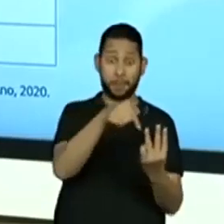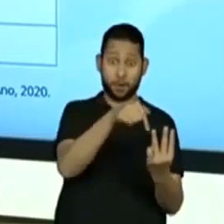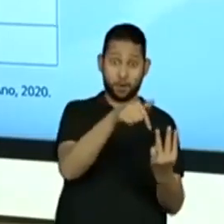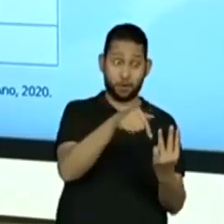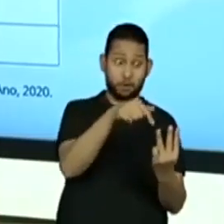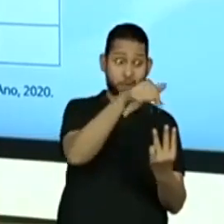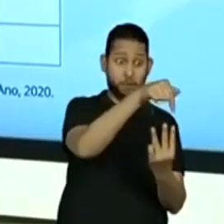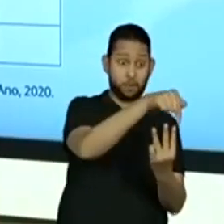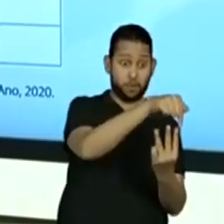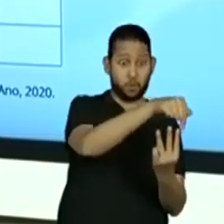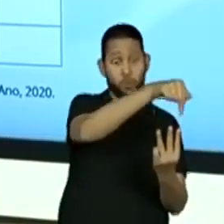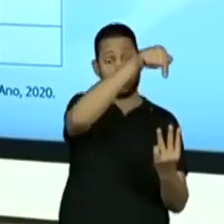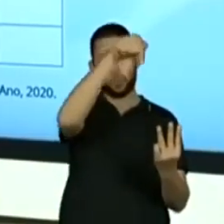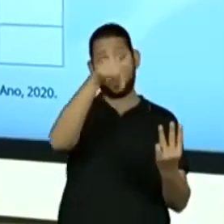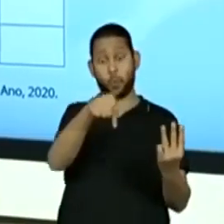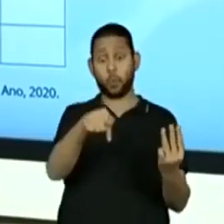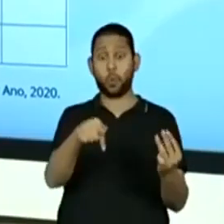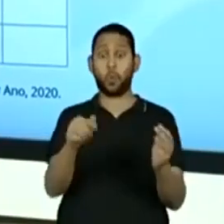unidade de milhar,